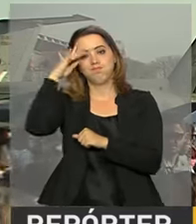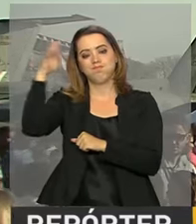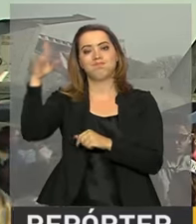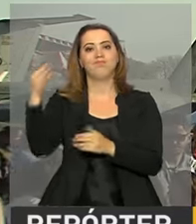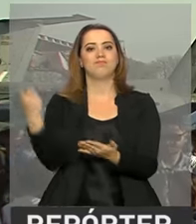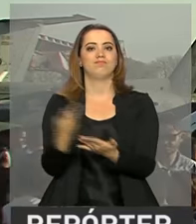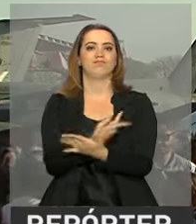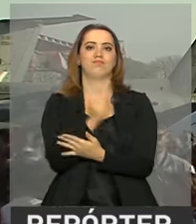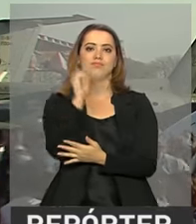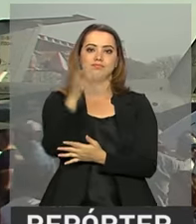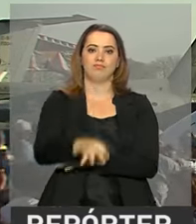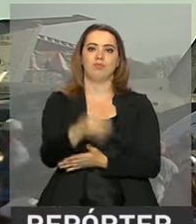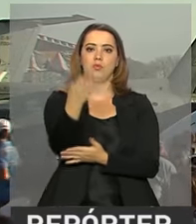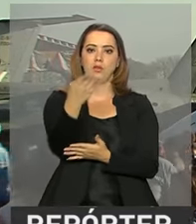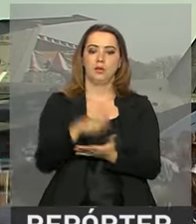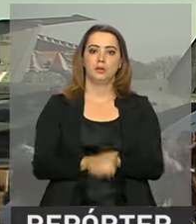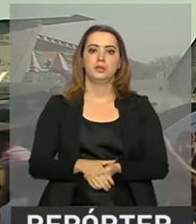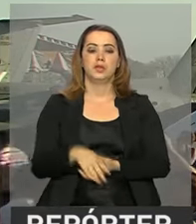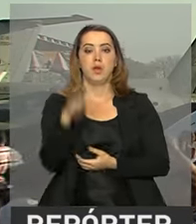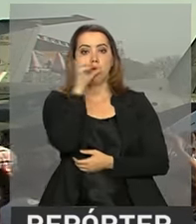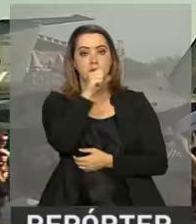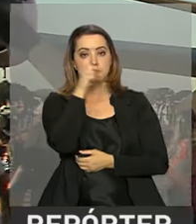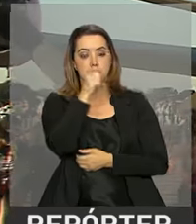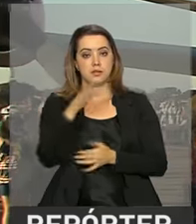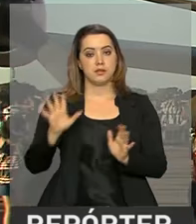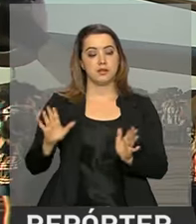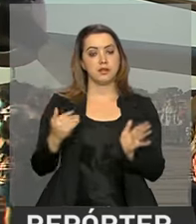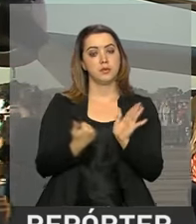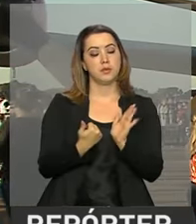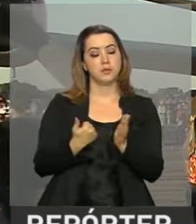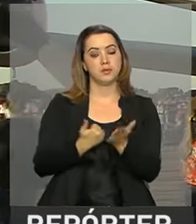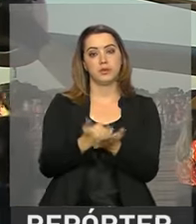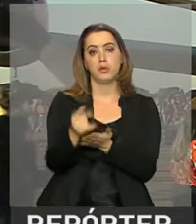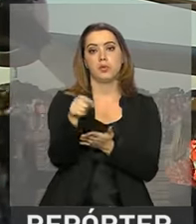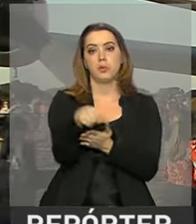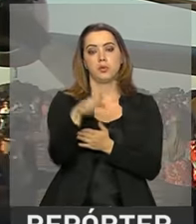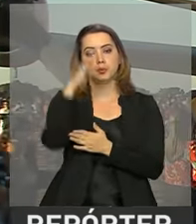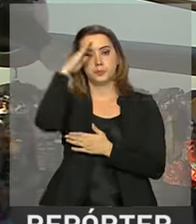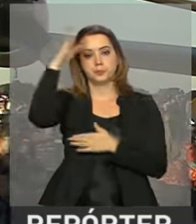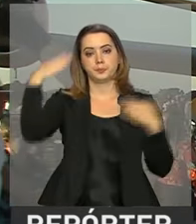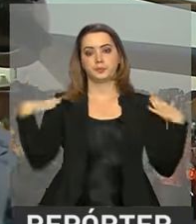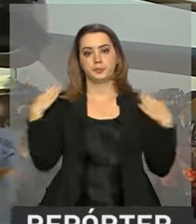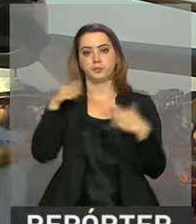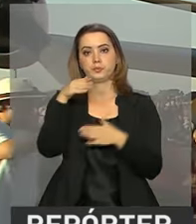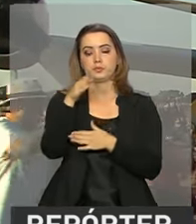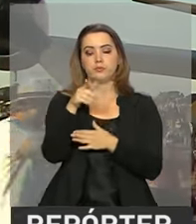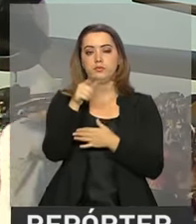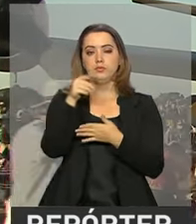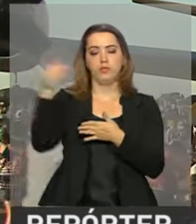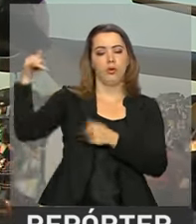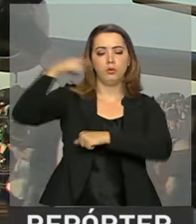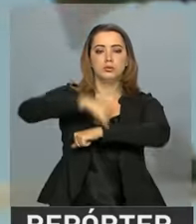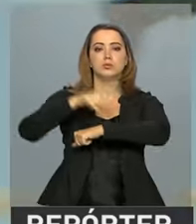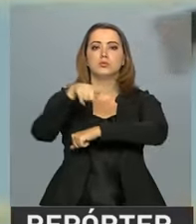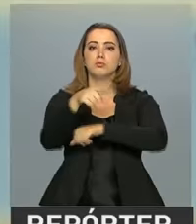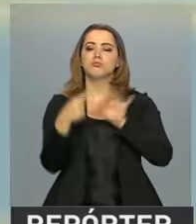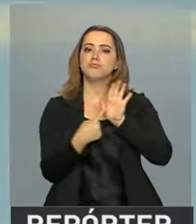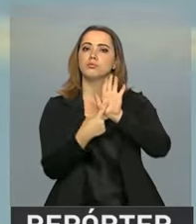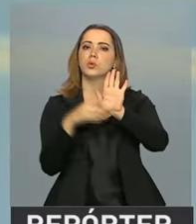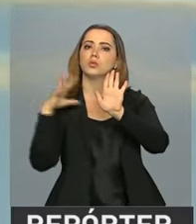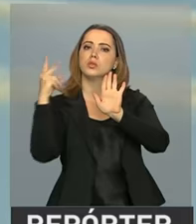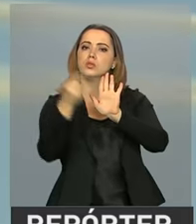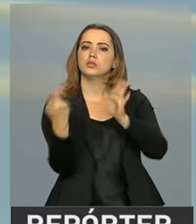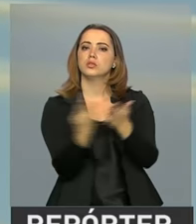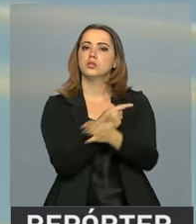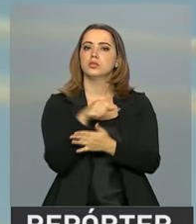sonho. O sábado aéreo é um evento promovido pela Aeronáutica para mostrar a população tudo que a Força Aérea Brasileira tem de melhor. Enfim,